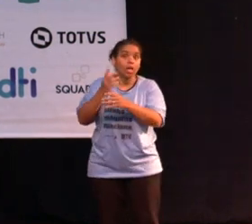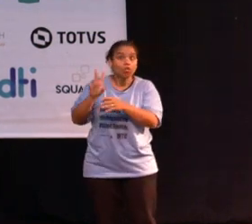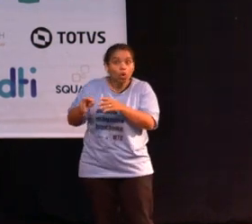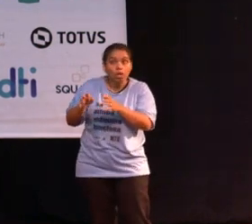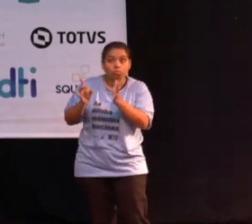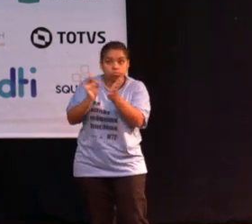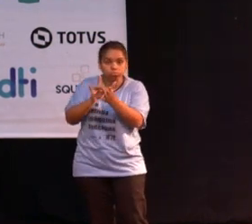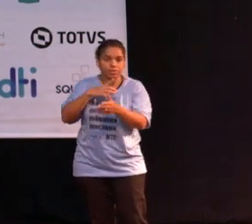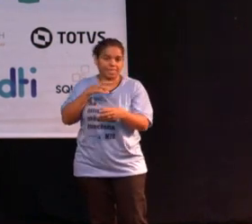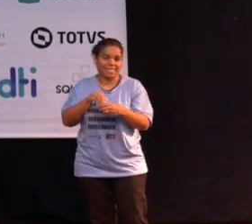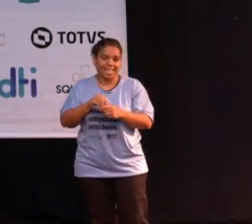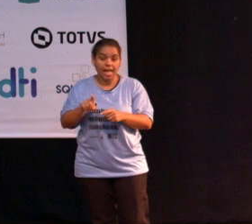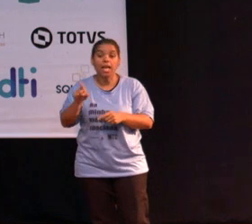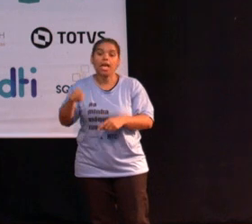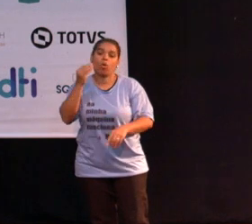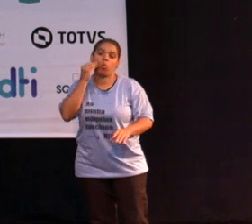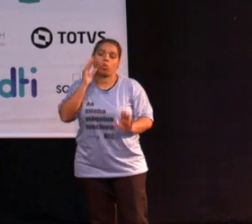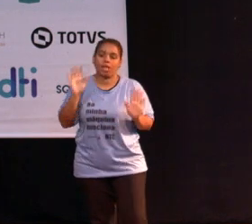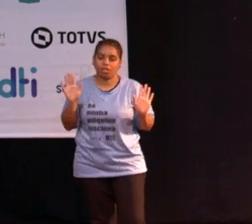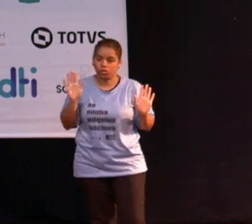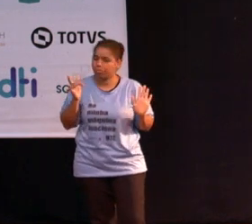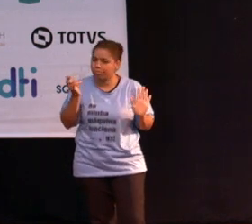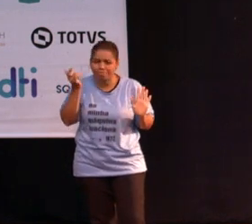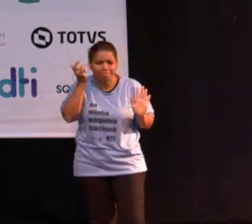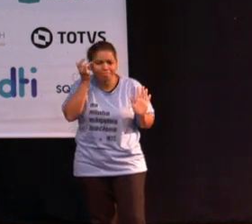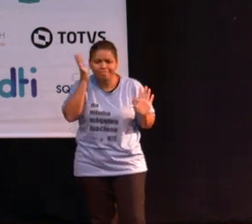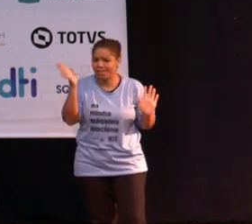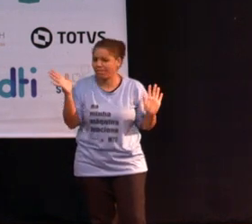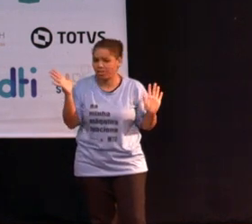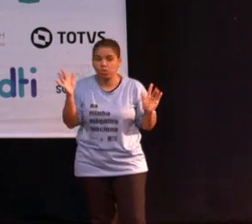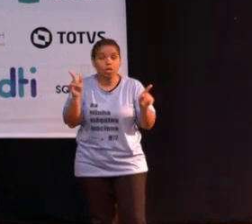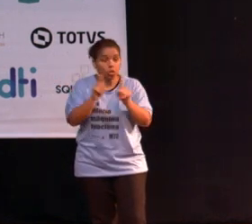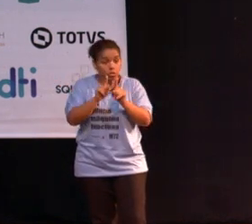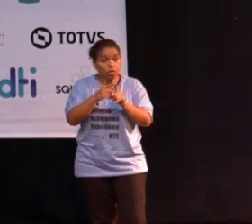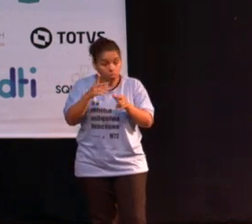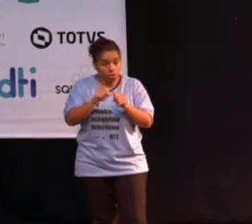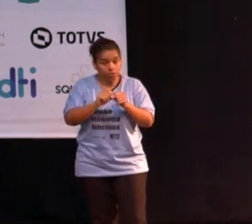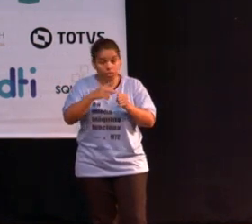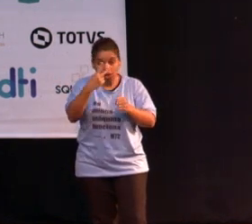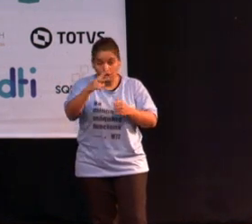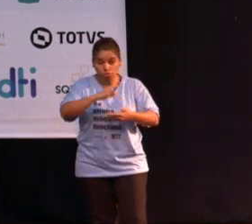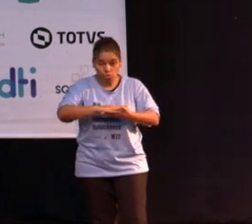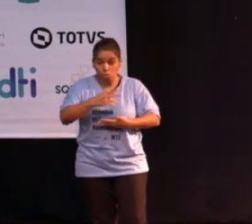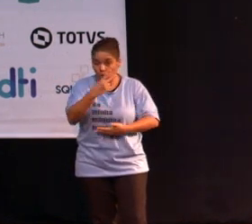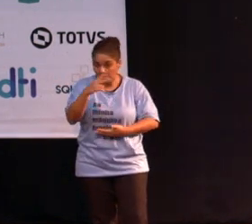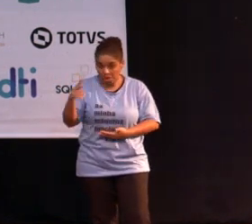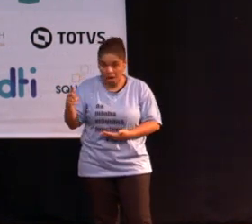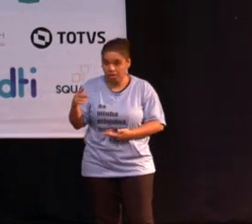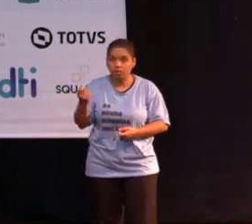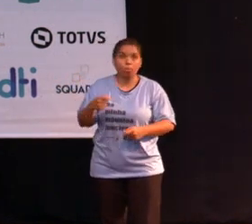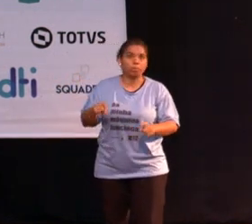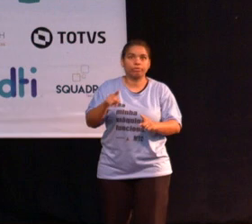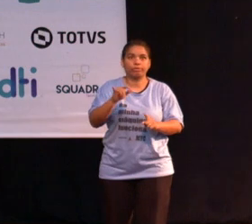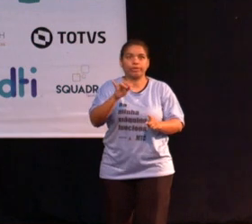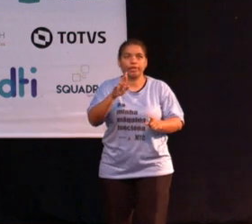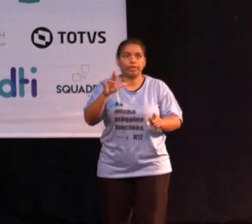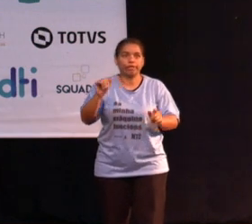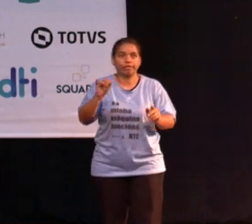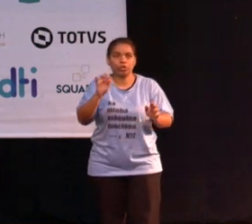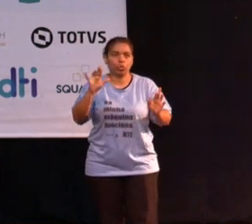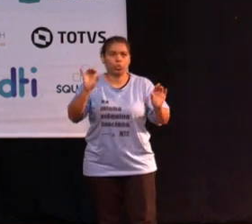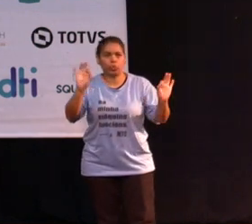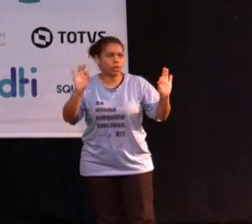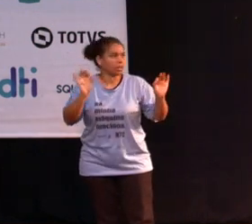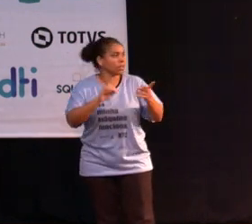foi criado de fato está lá isso é o teste fácil desse jeito inclusive pode rodar a sua máquina não precisam grande futura é pierre